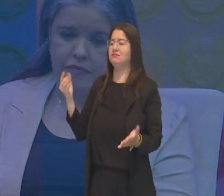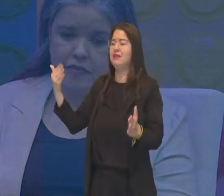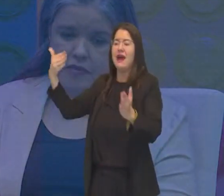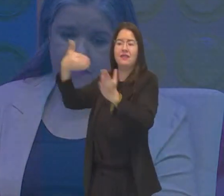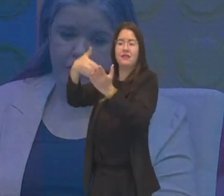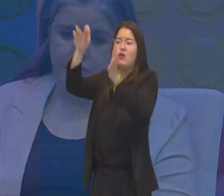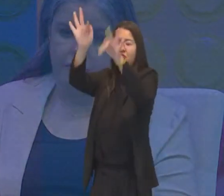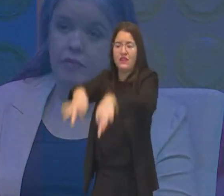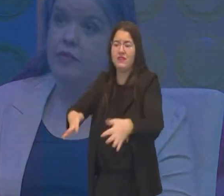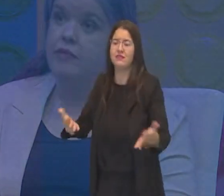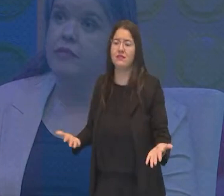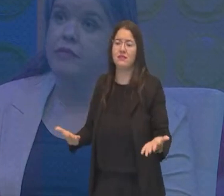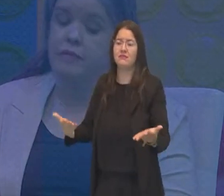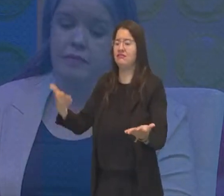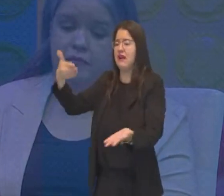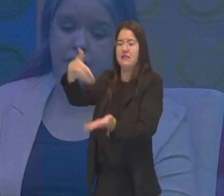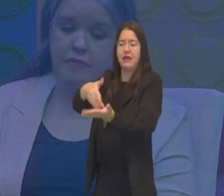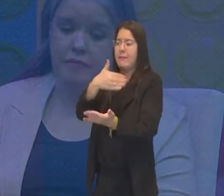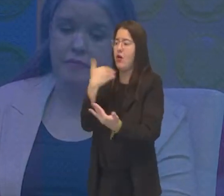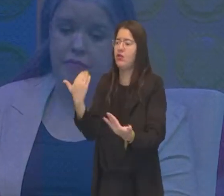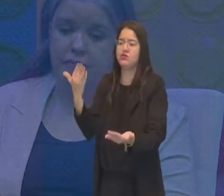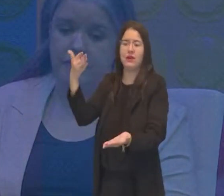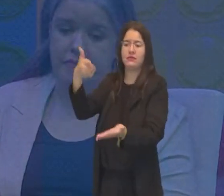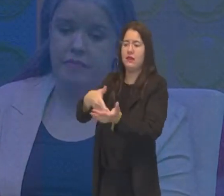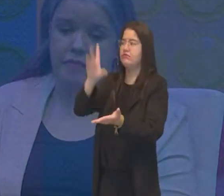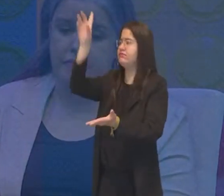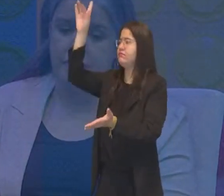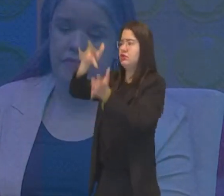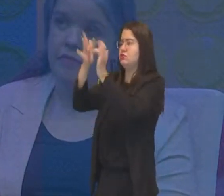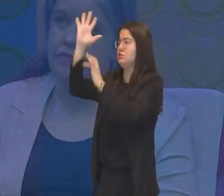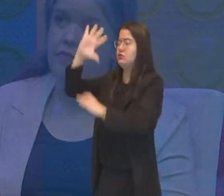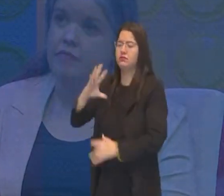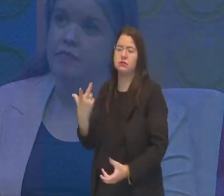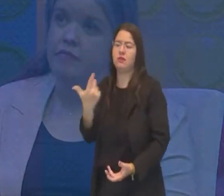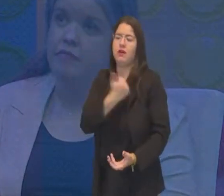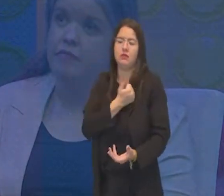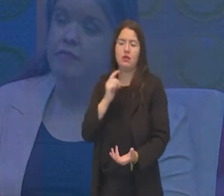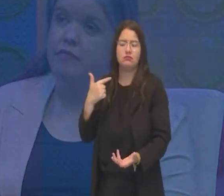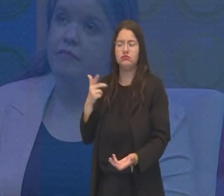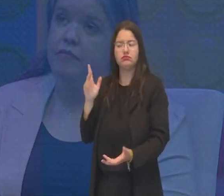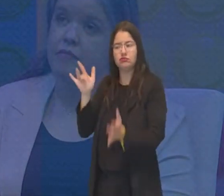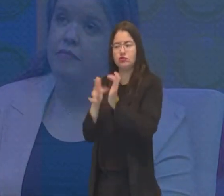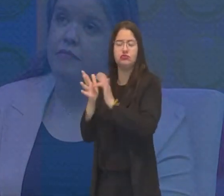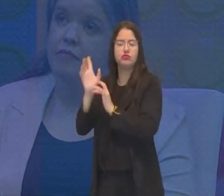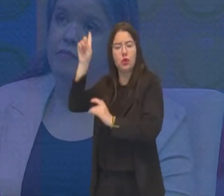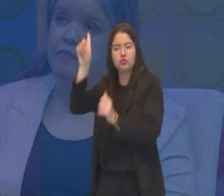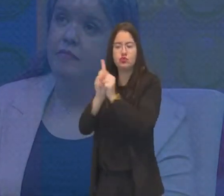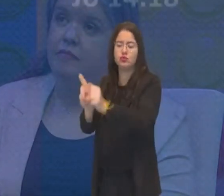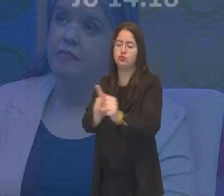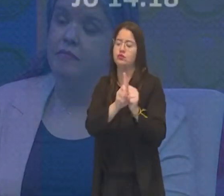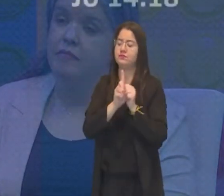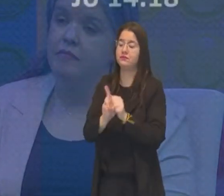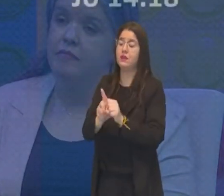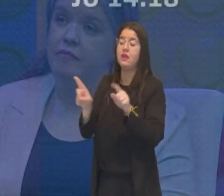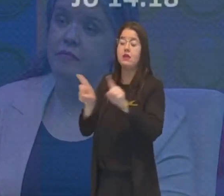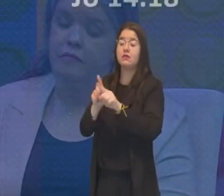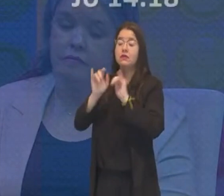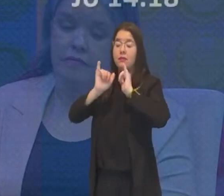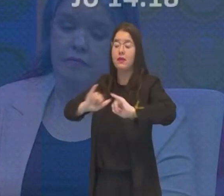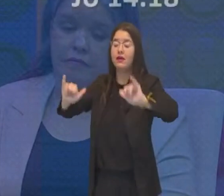quando? Até o final, até a consumação dos séculos. Ele também falou outra vez, Ele